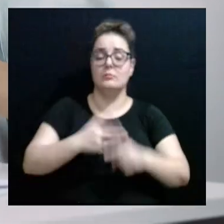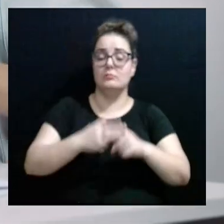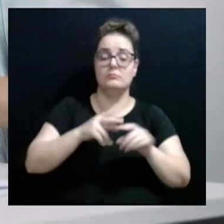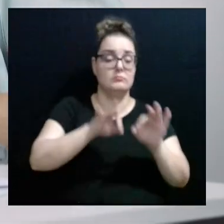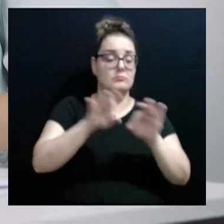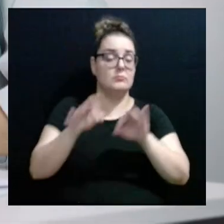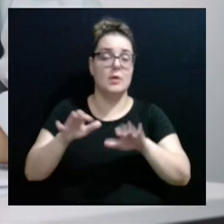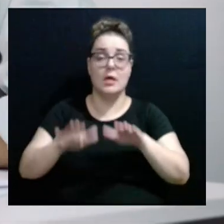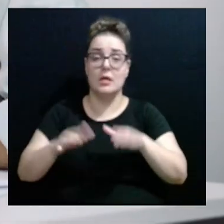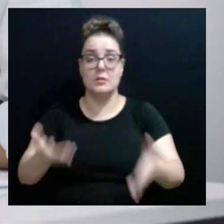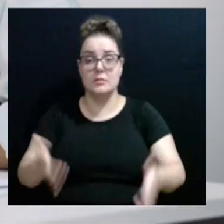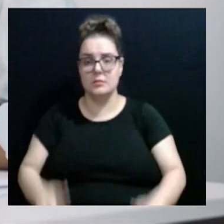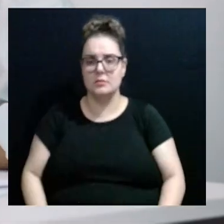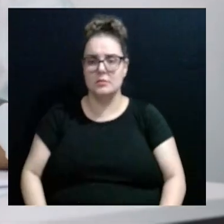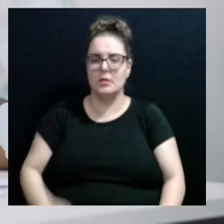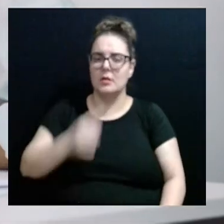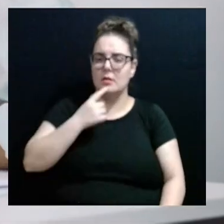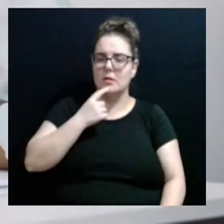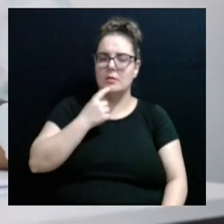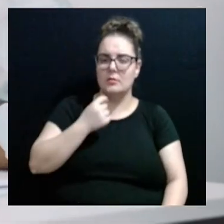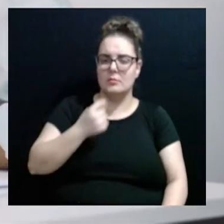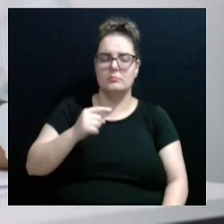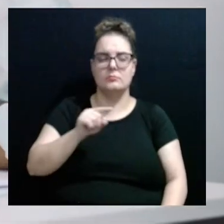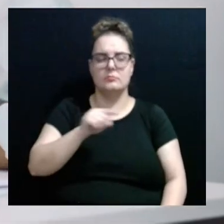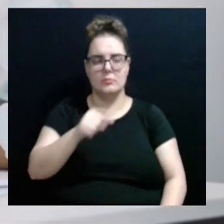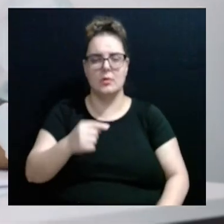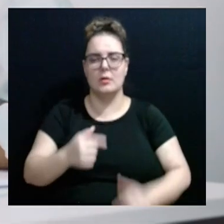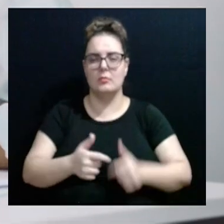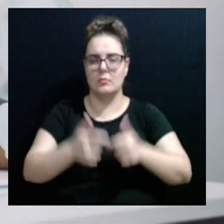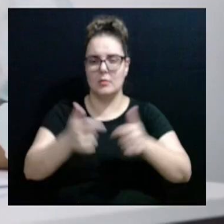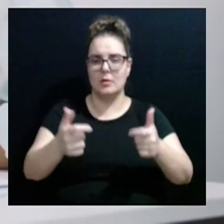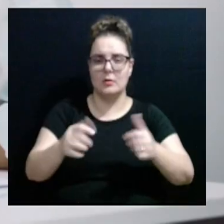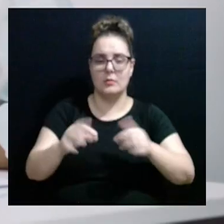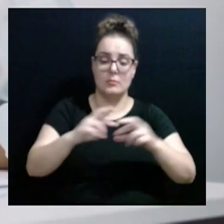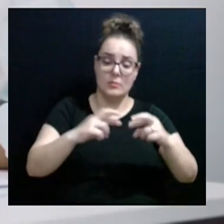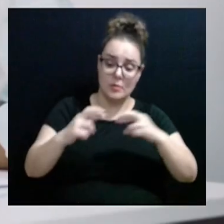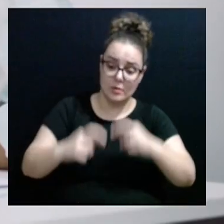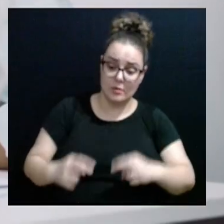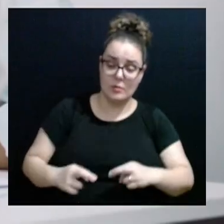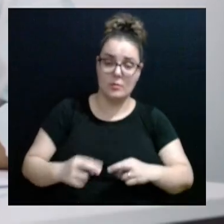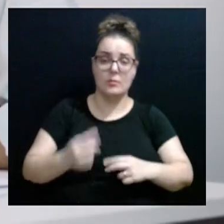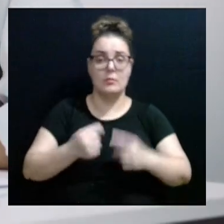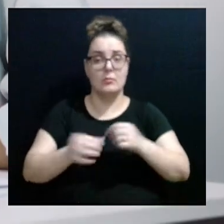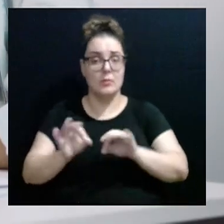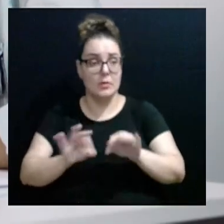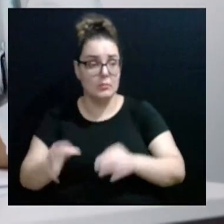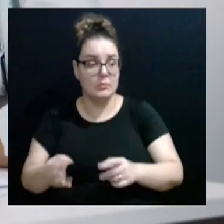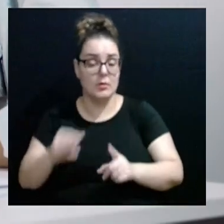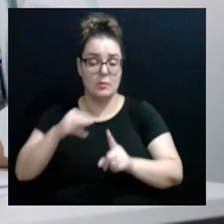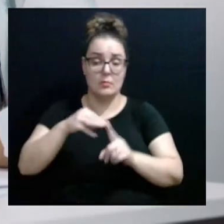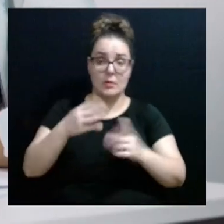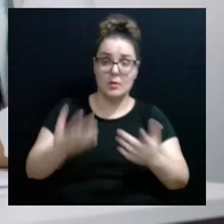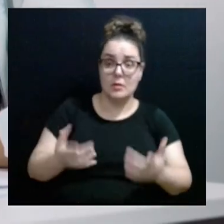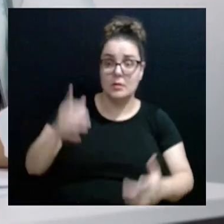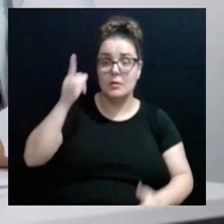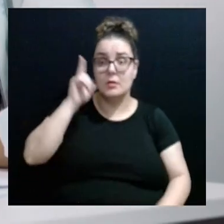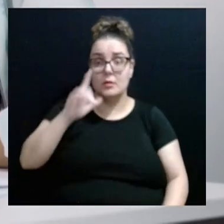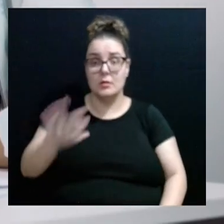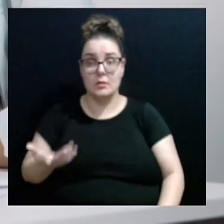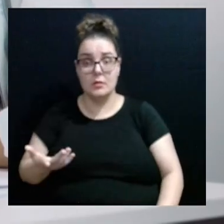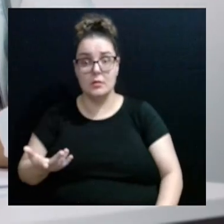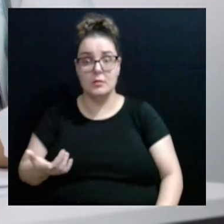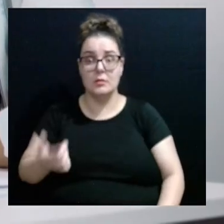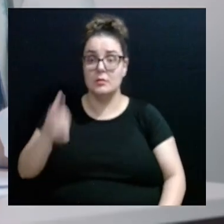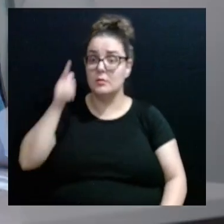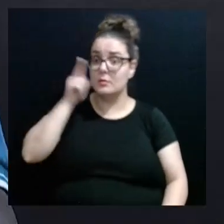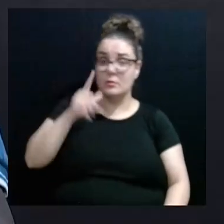o feriado prolongado para olhar o seu planejamento financeiro, daquela meta, se está conseguindo investir, não está conseguindo investir,